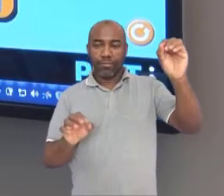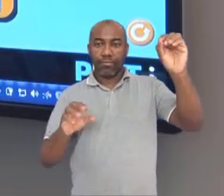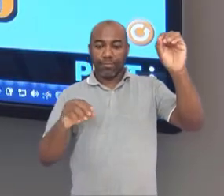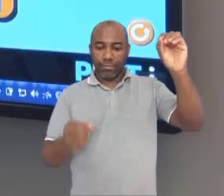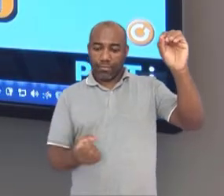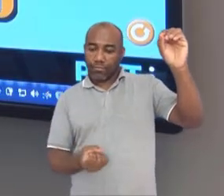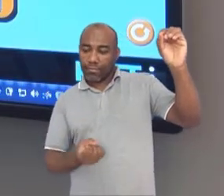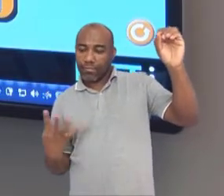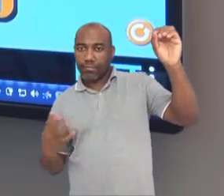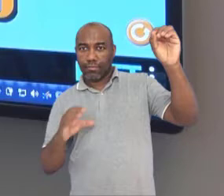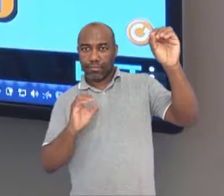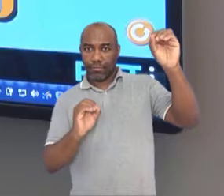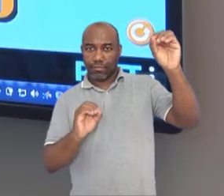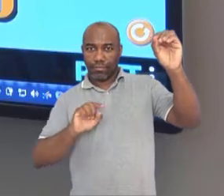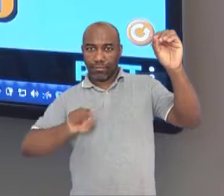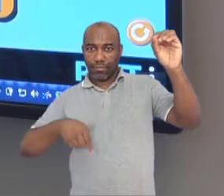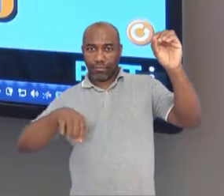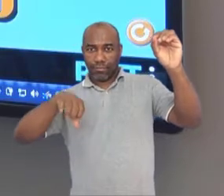0,9 ampere.